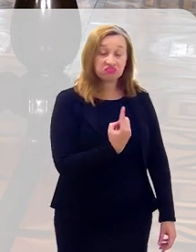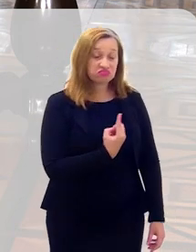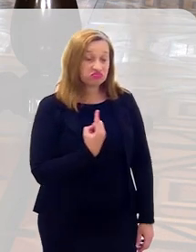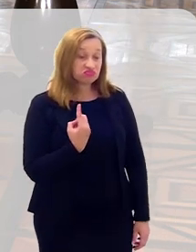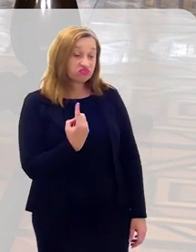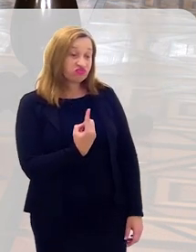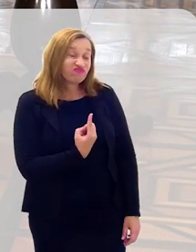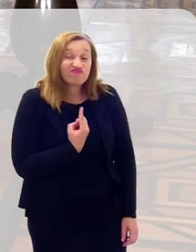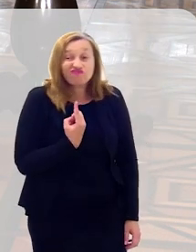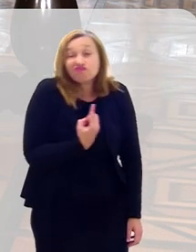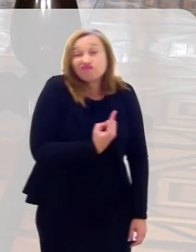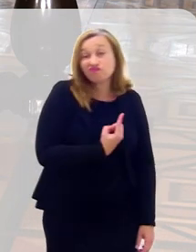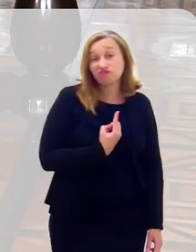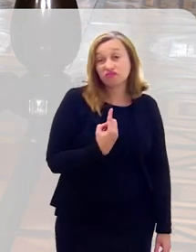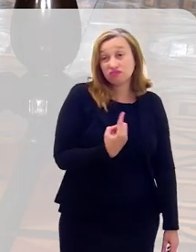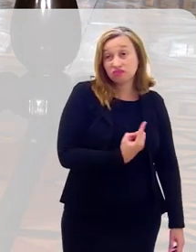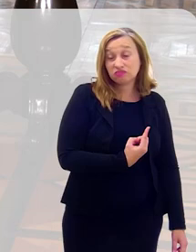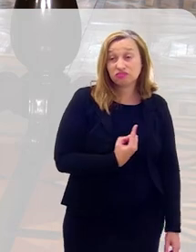escuridão,